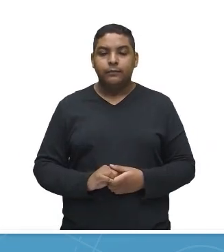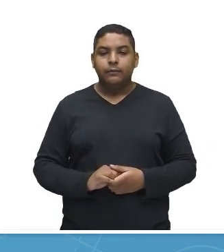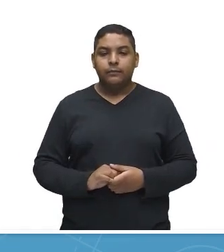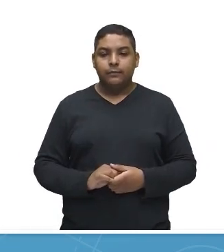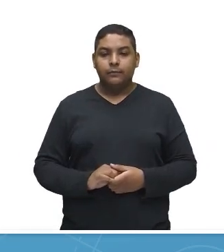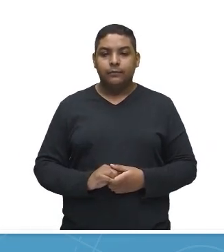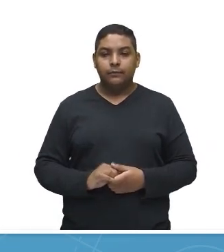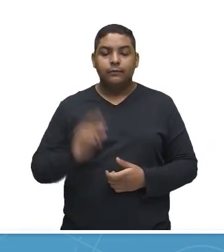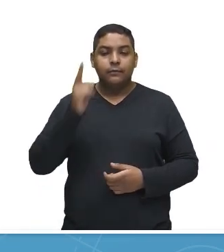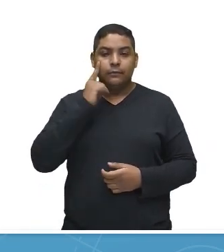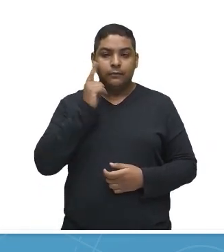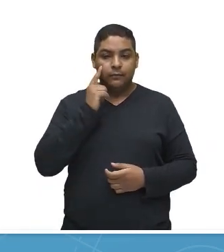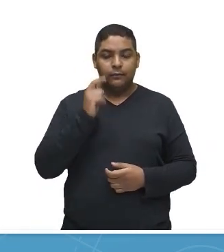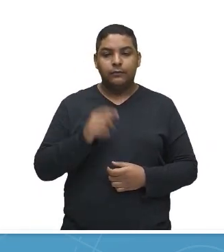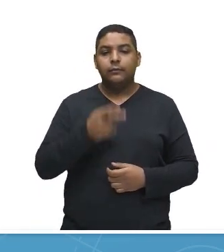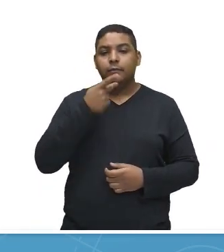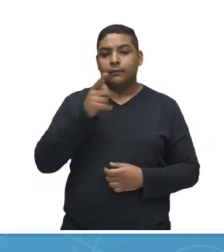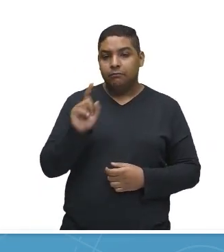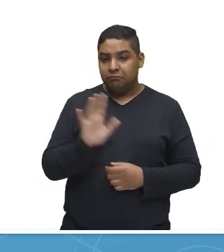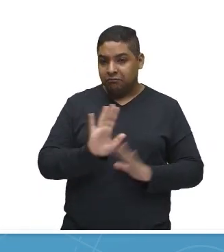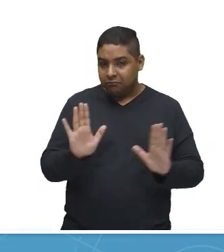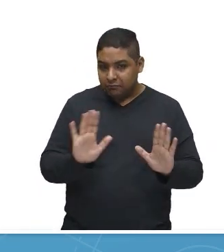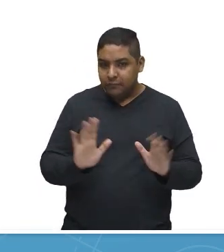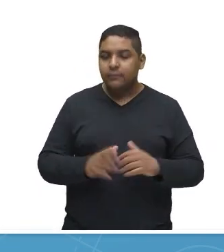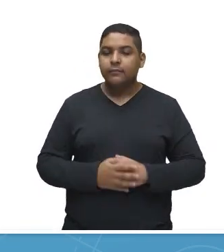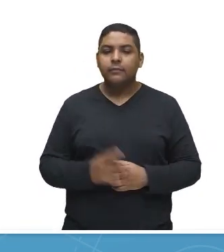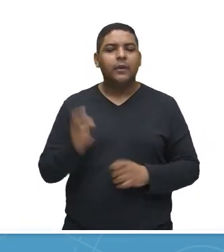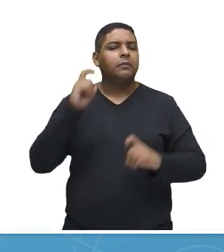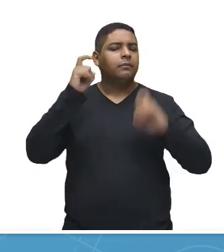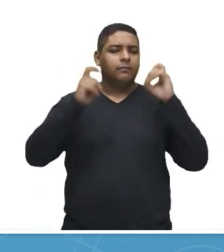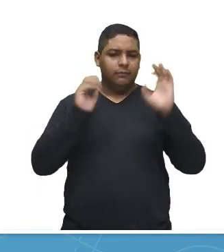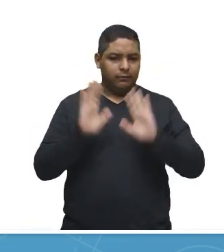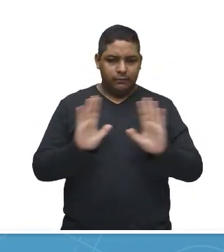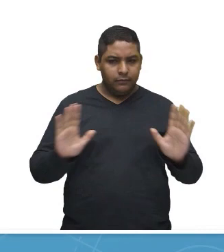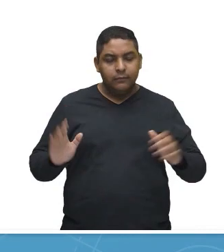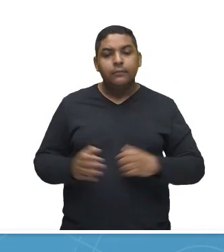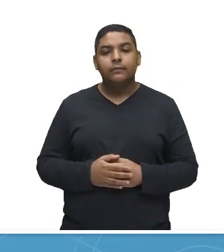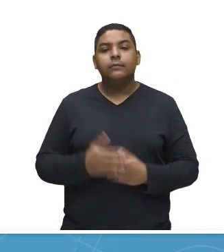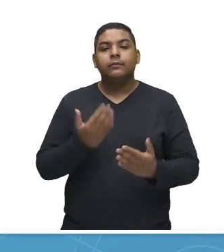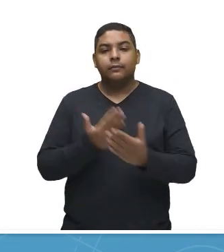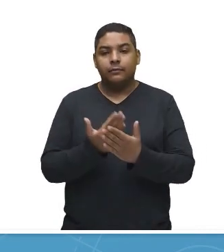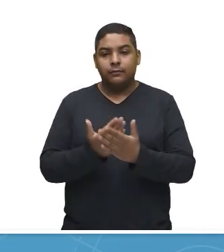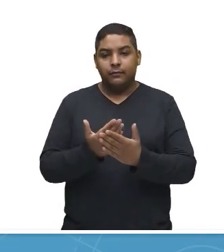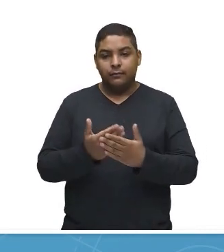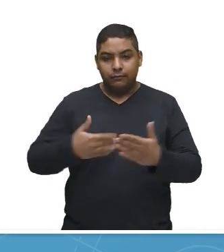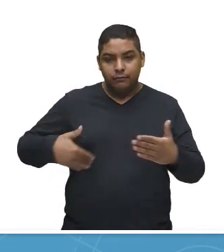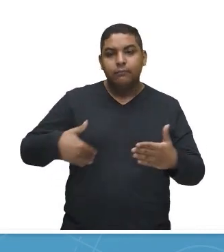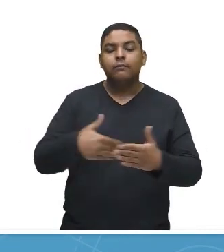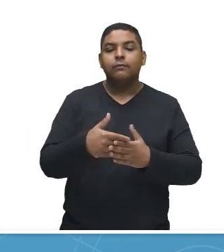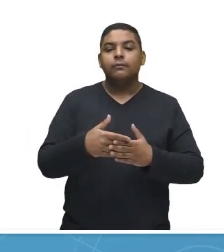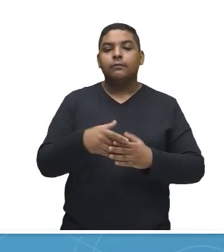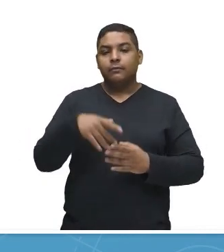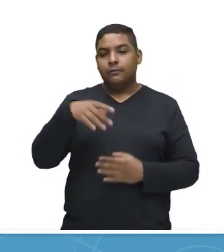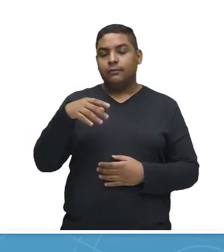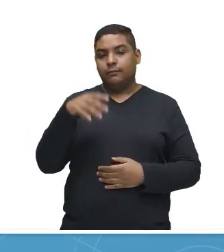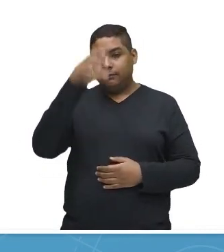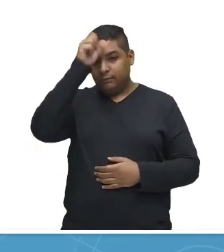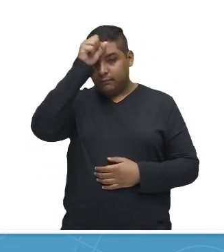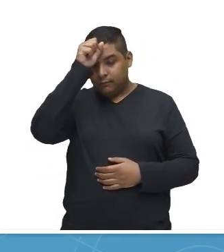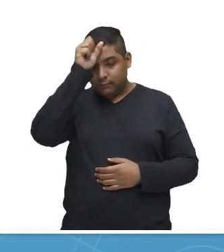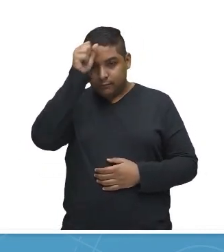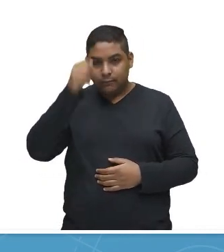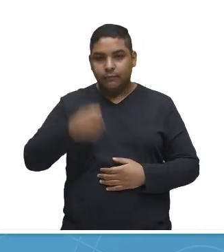que não se preocupem, porque nessa aula nós iremos aprender um pouco mais sobre a